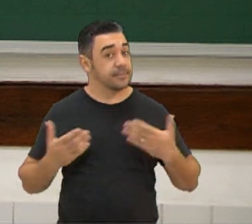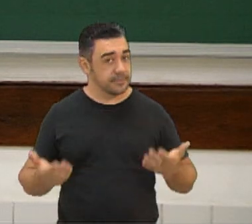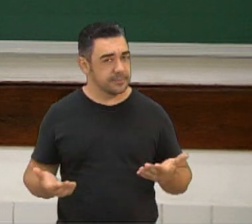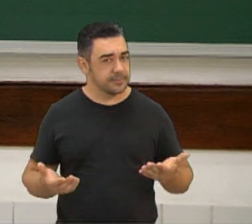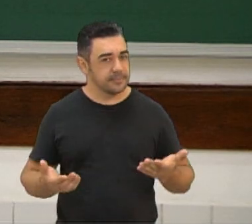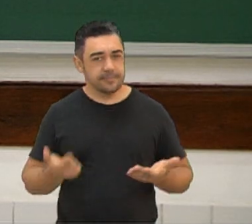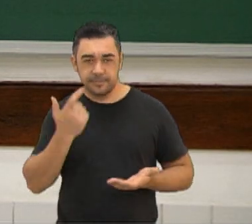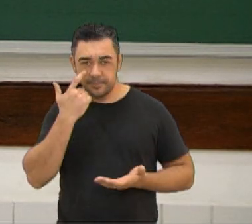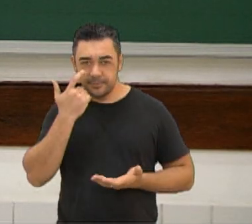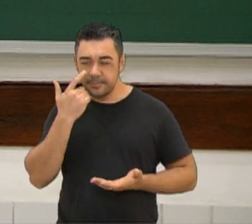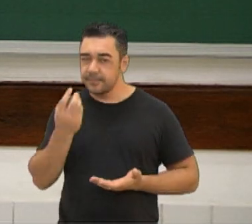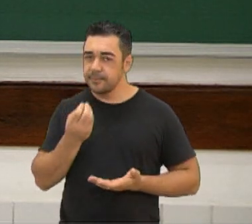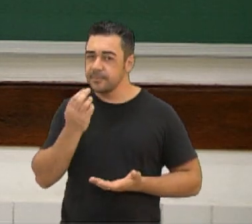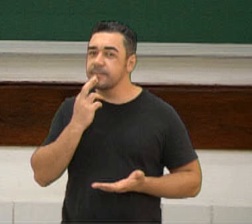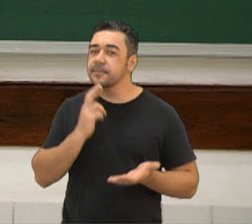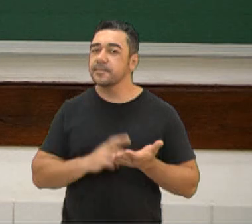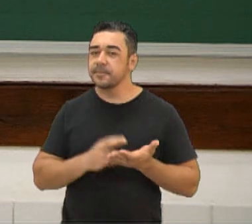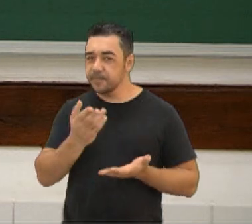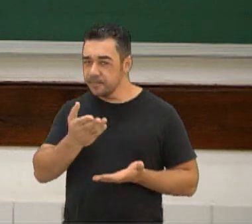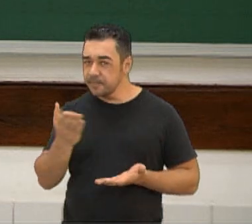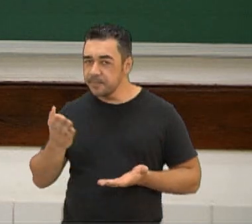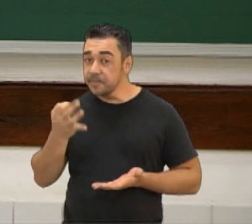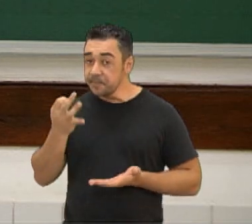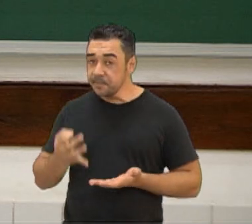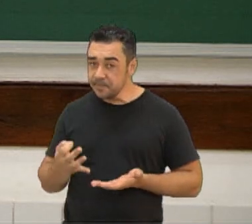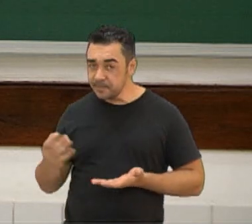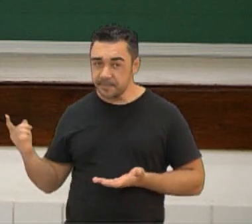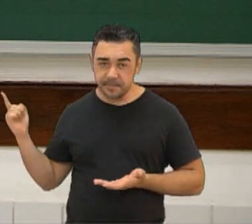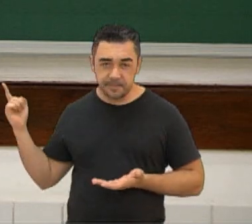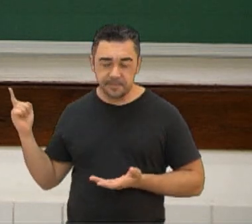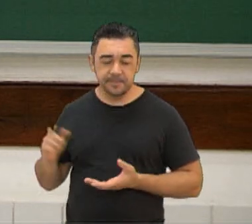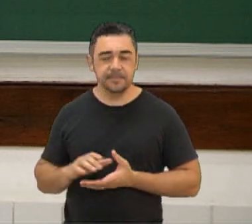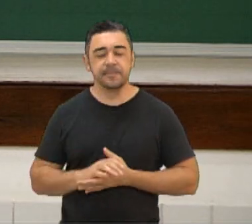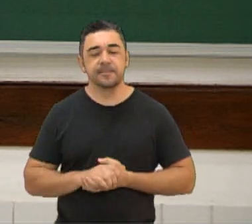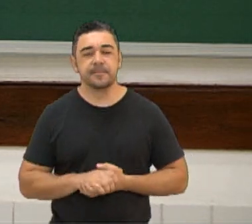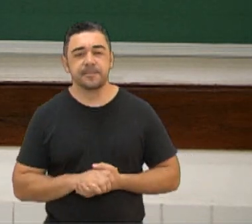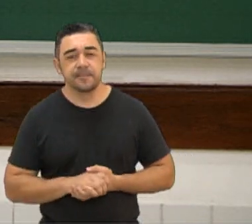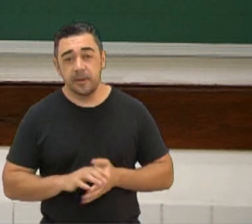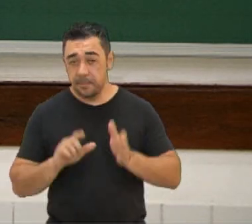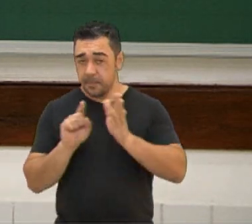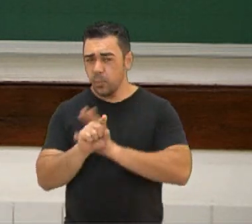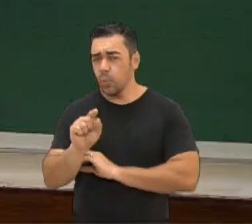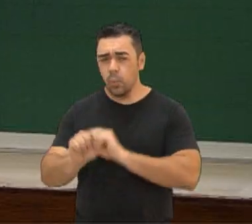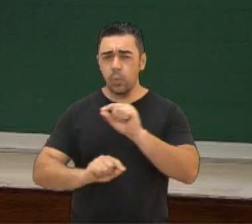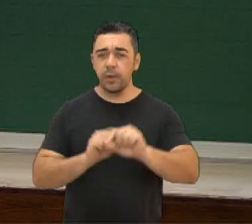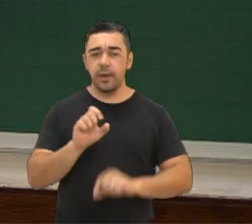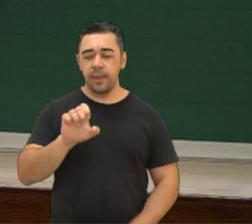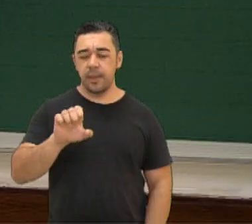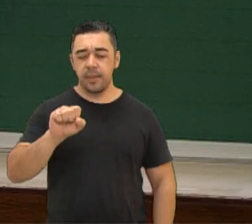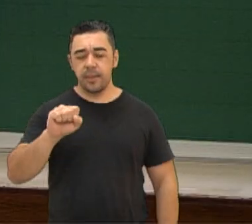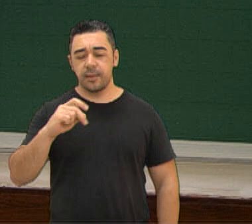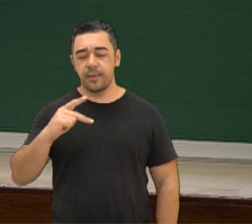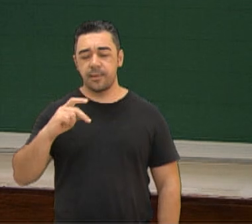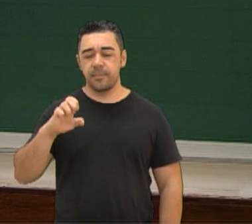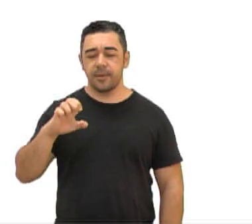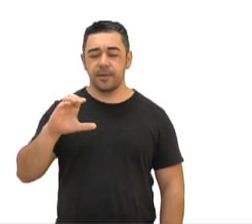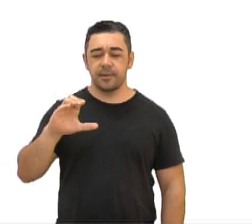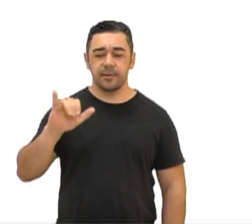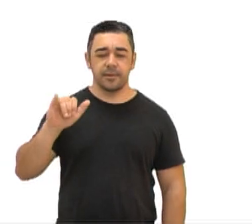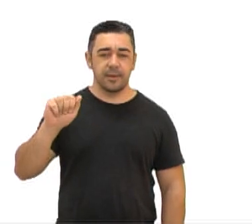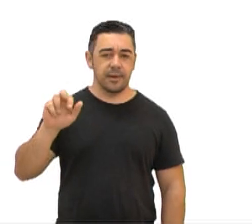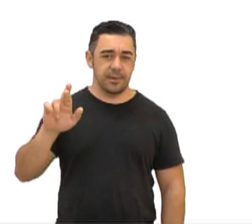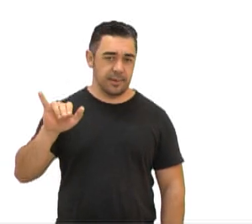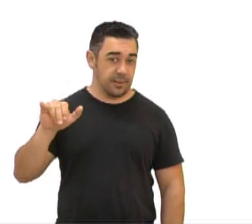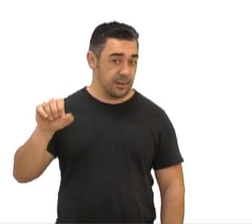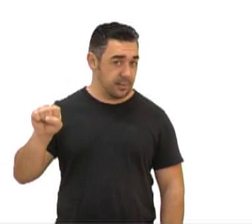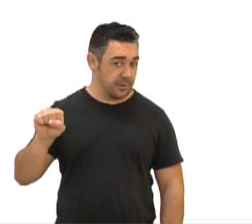Bom, vamos ver agora qual é a resposta correta do nosso quiz. A pergunta é: o que são especiarias?